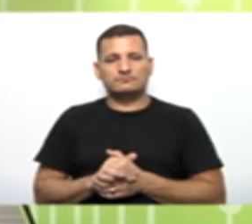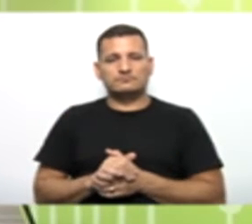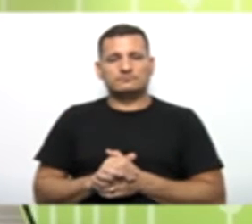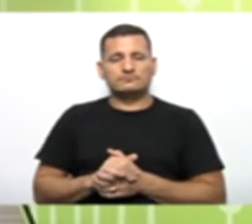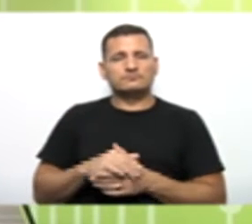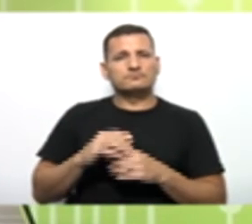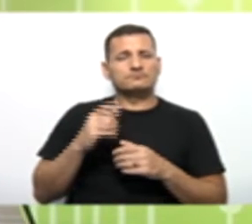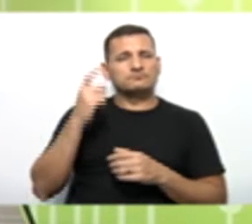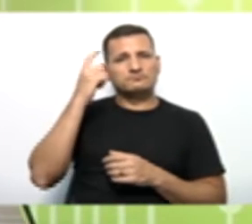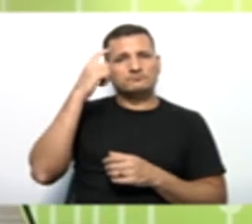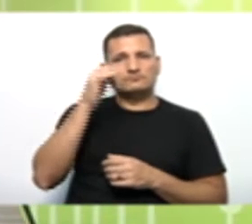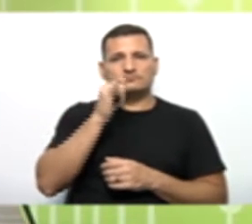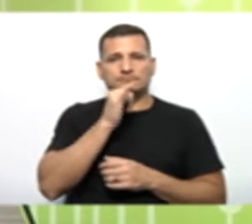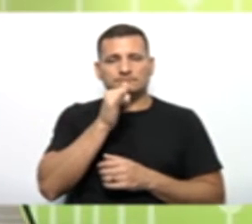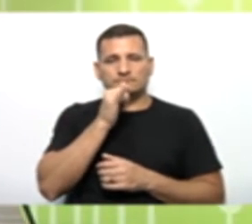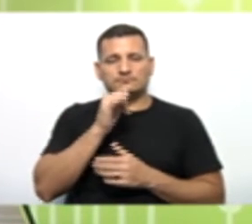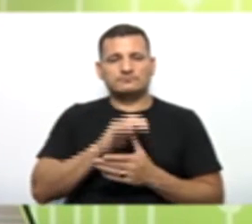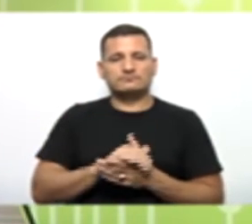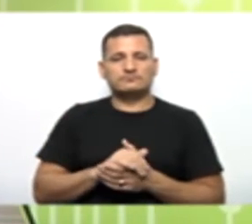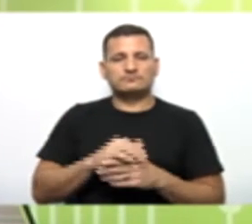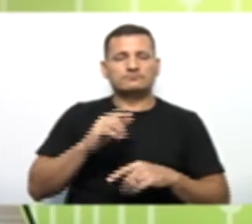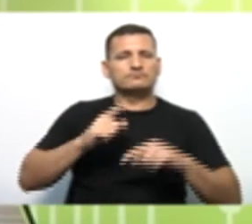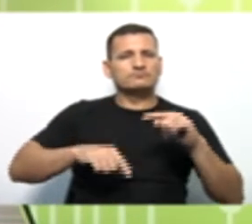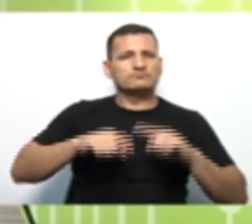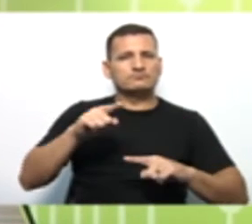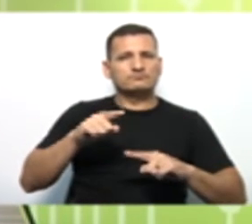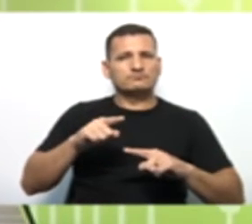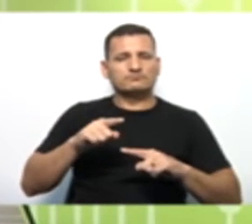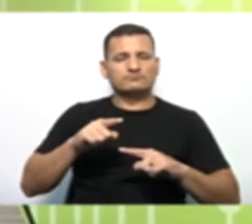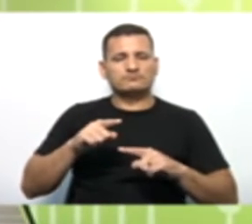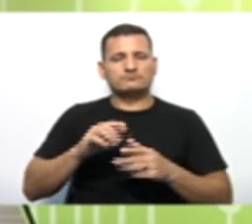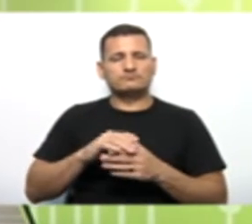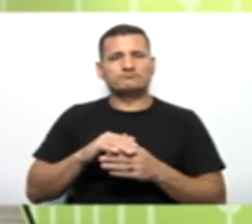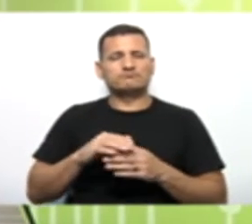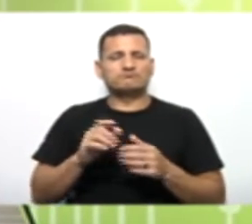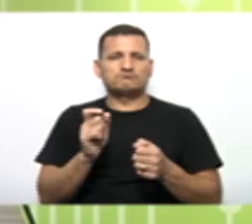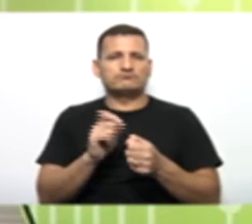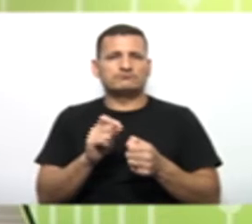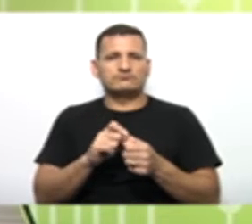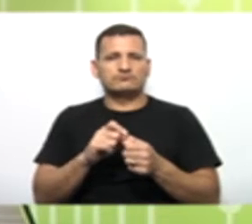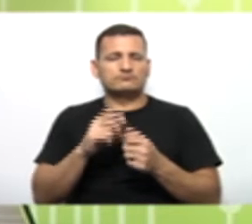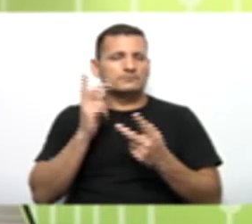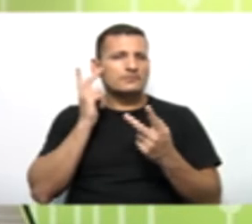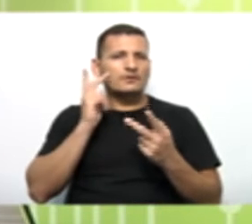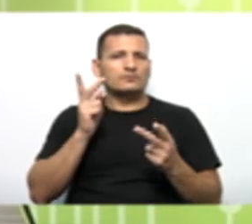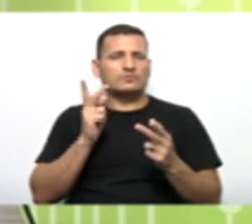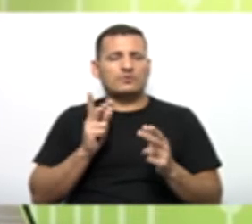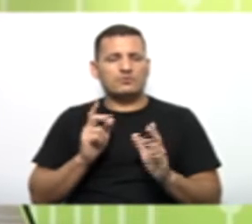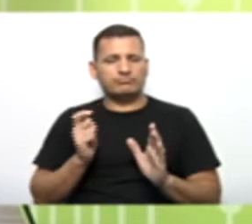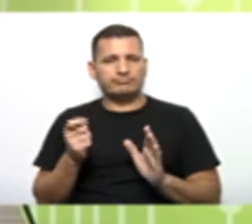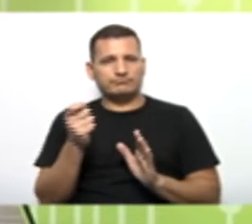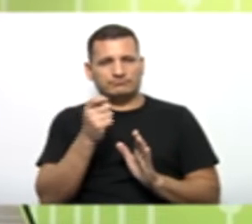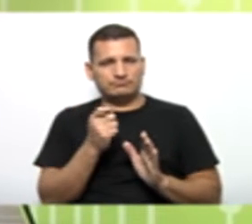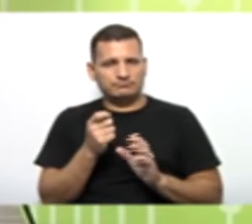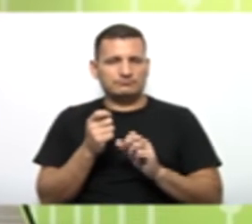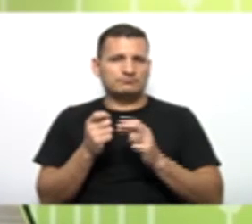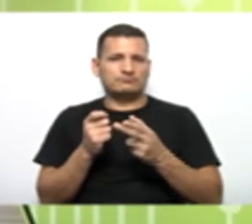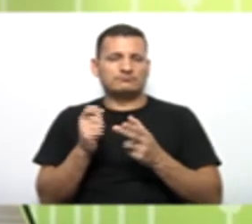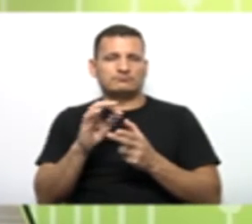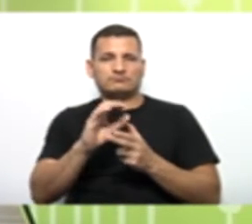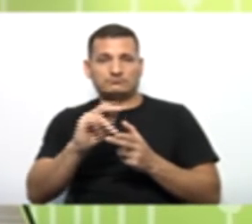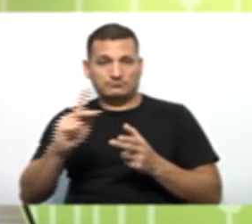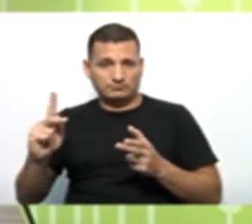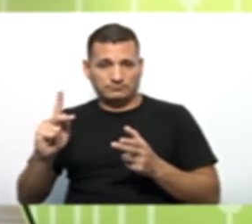por exemplo, em um produto que seja produzido de uma forma artesanal ou que seja produzido por uma cooperativa e